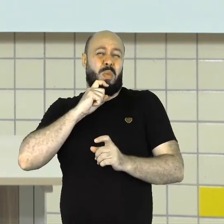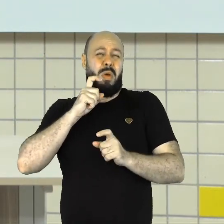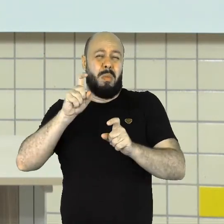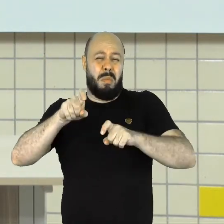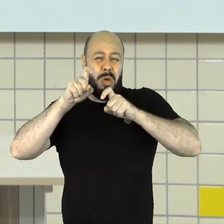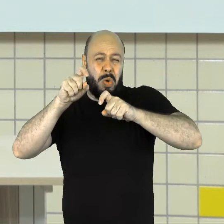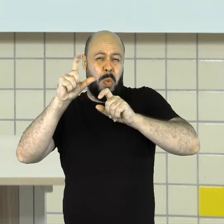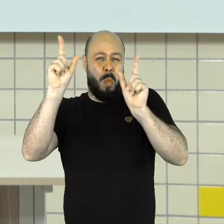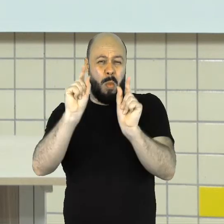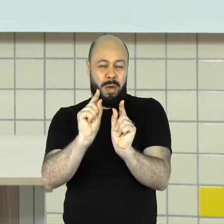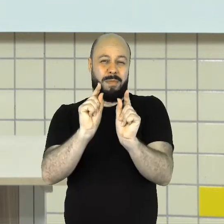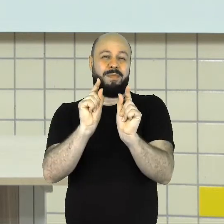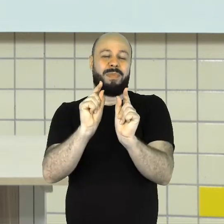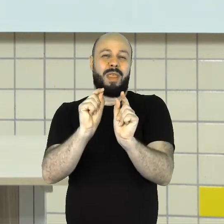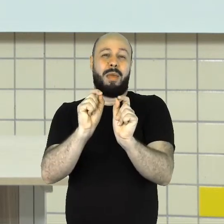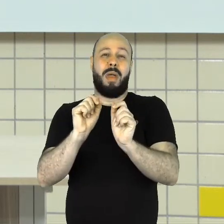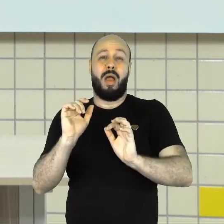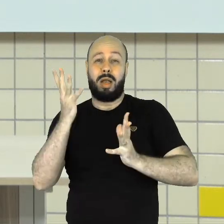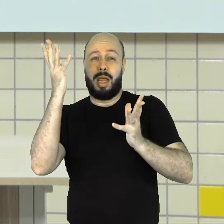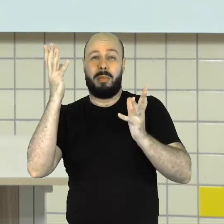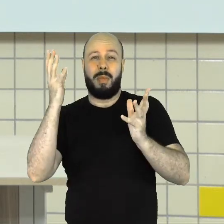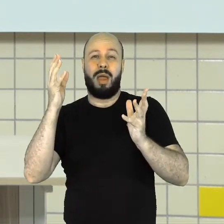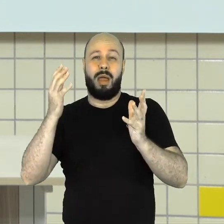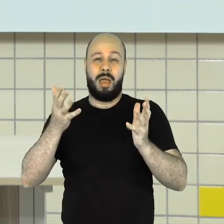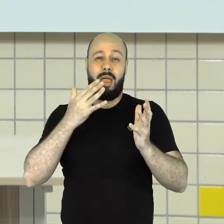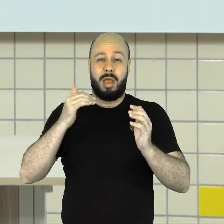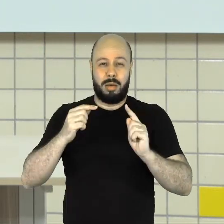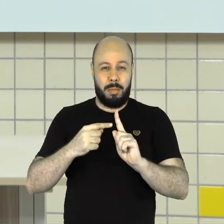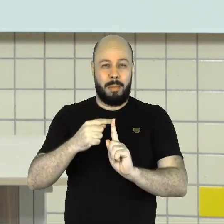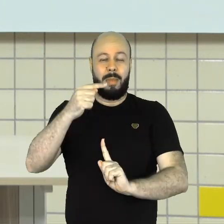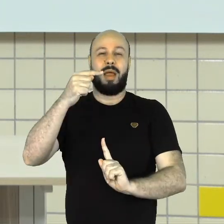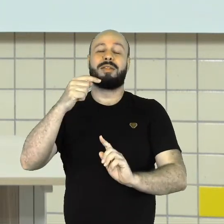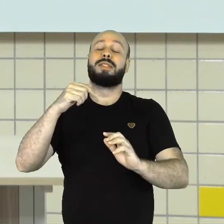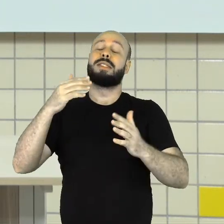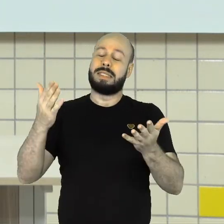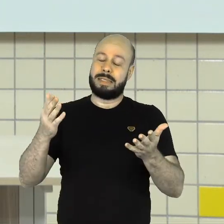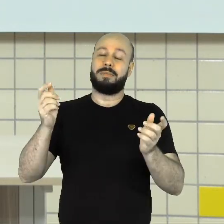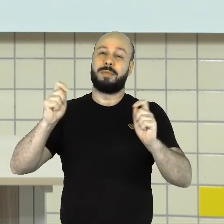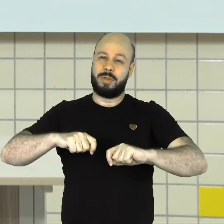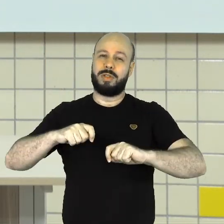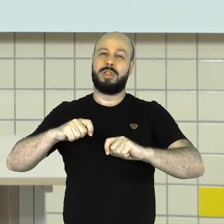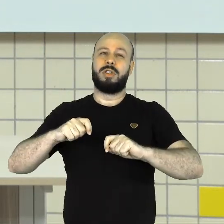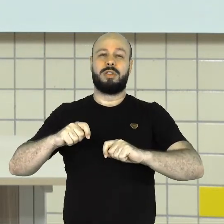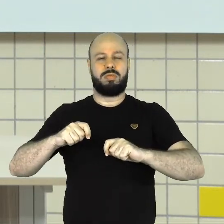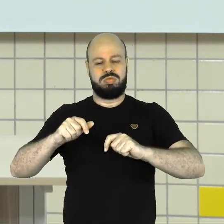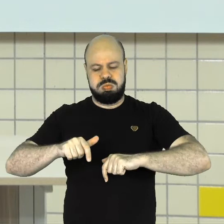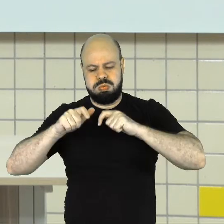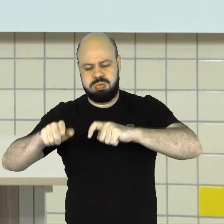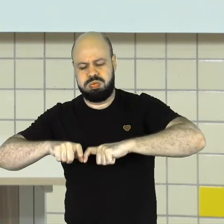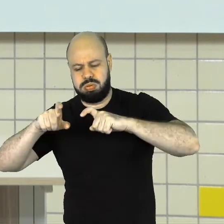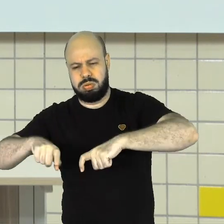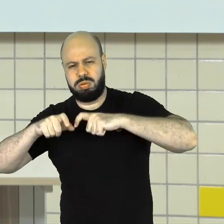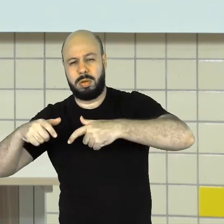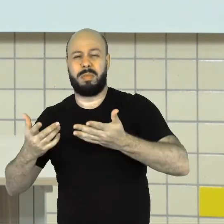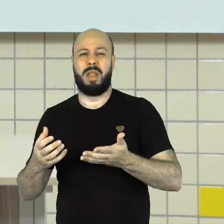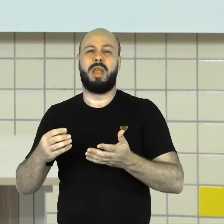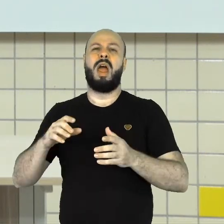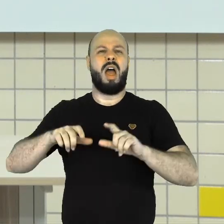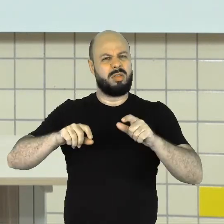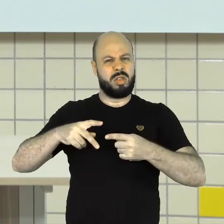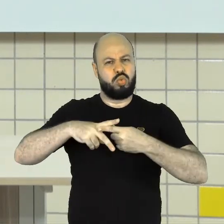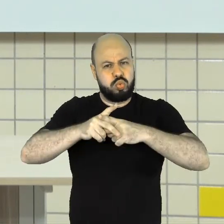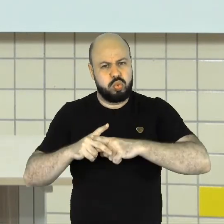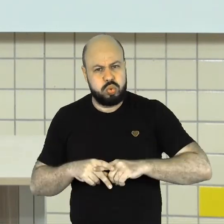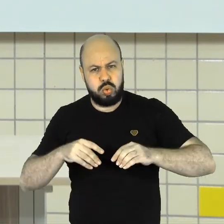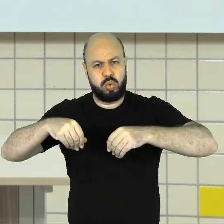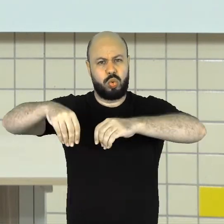clima ele demanda e ele fala muito do que vai ser produzido, mesmo com correção de solo, mesmo com técnicas